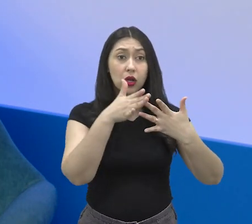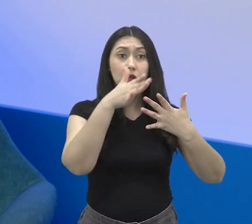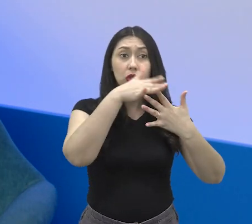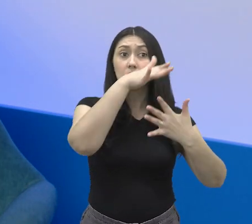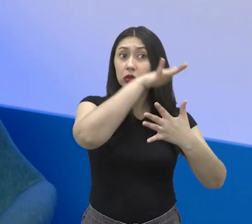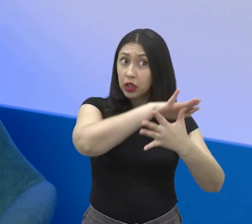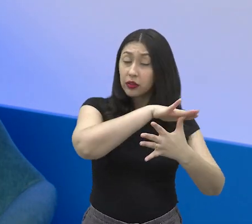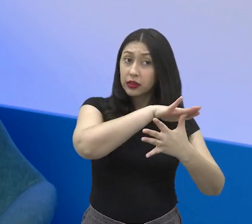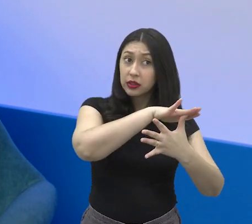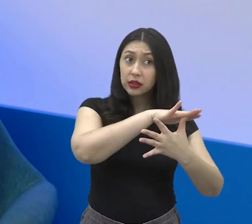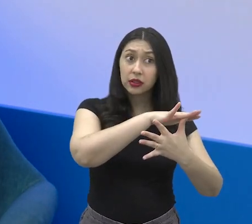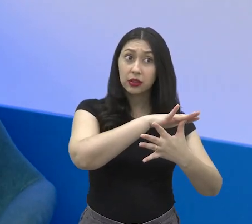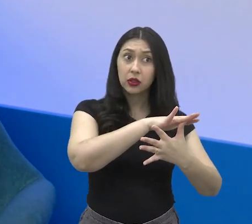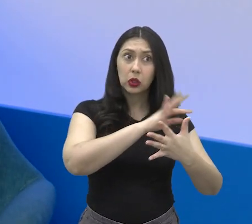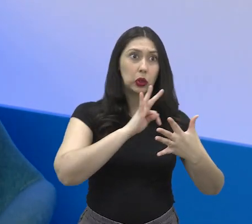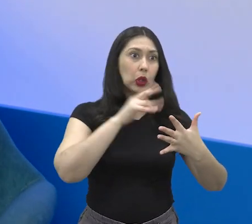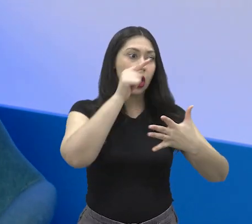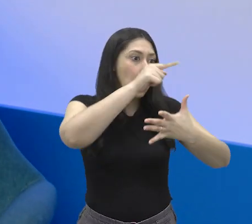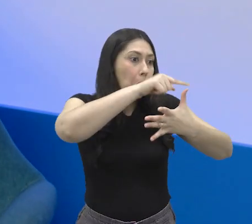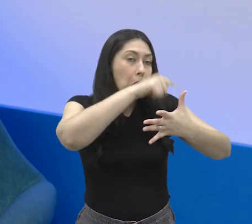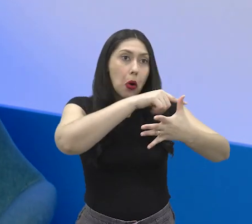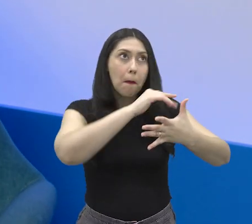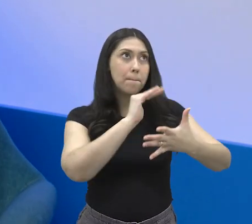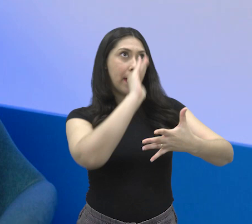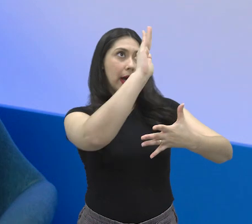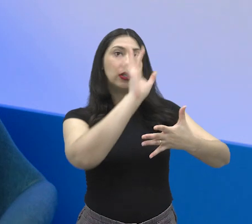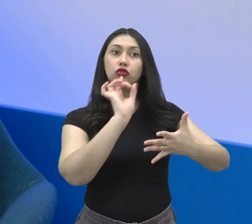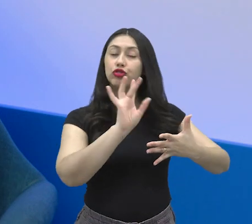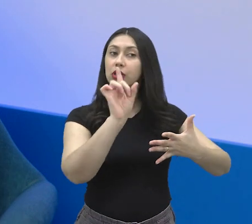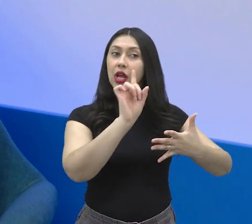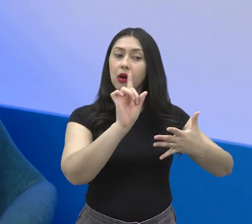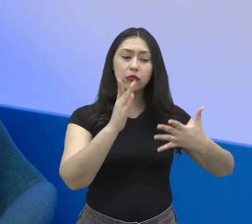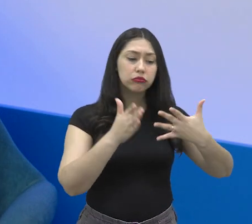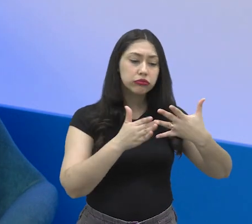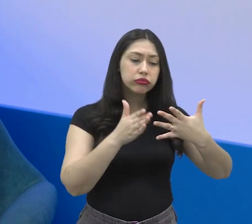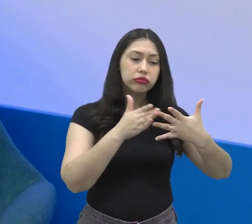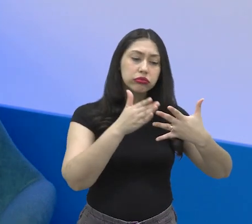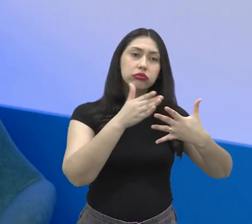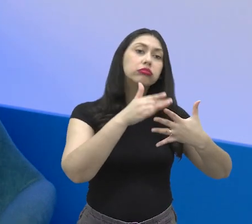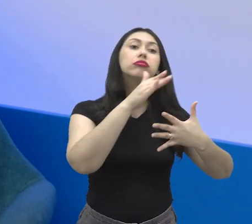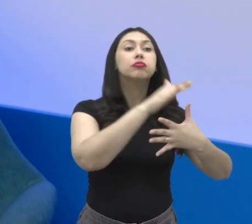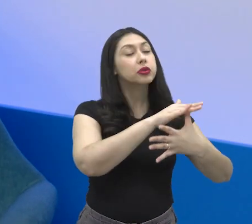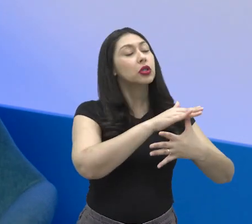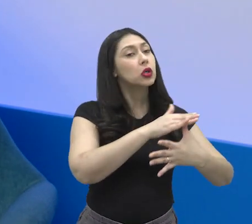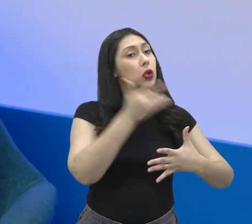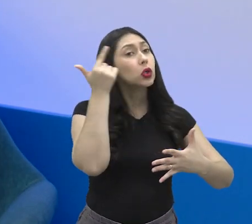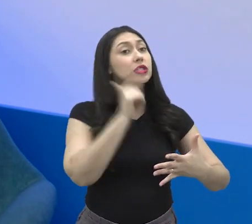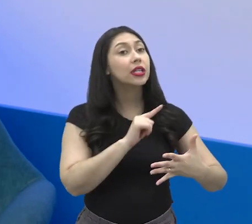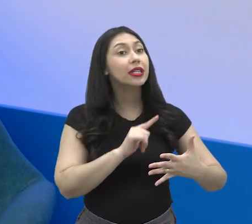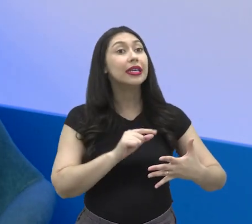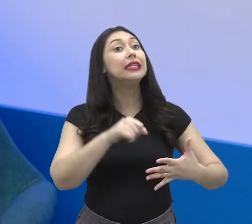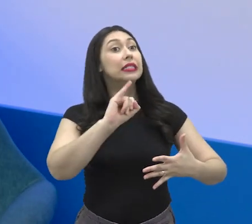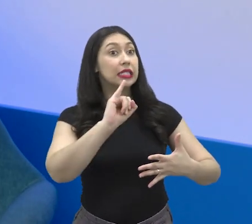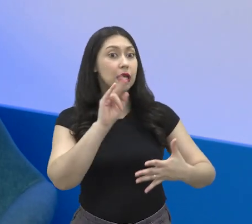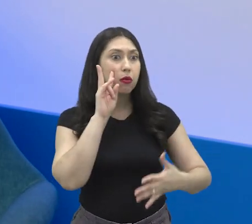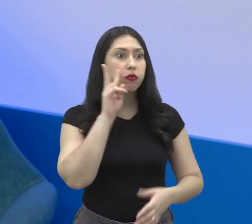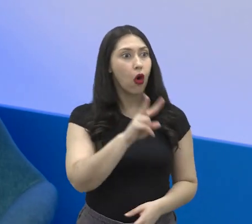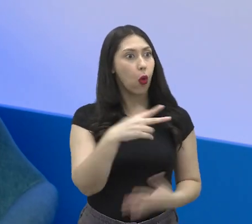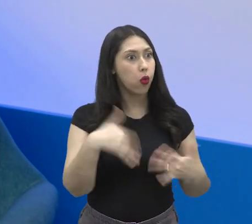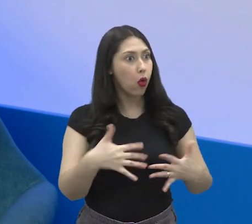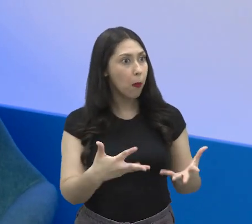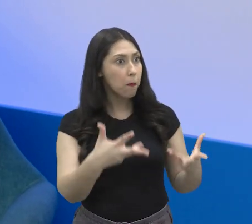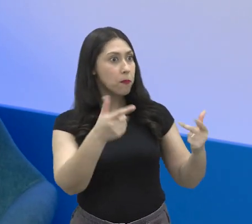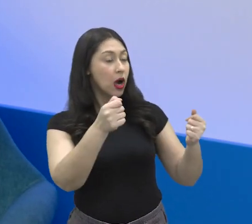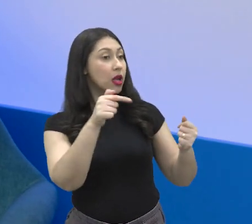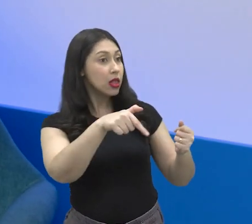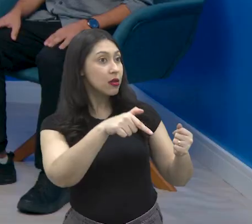prática esportiva, né? Não só para o alto rendimento. Mas se ele se destacar, ele vai acabar achando o seu caminho e chegando ao